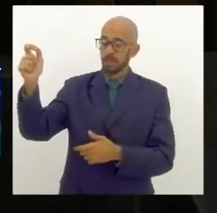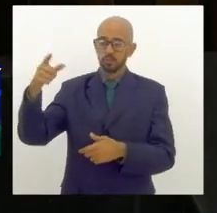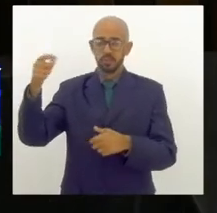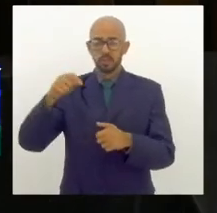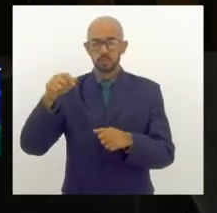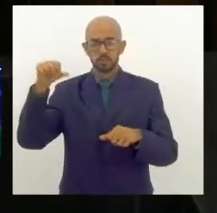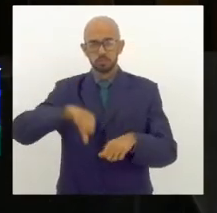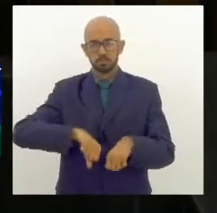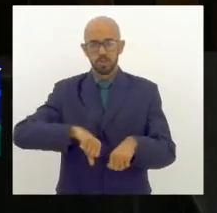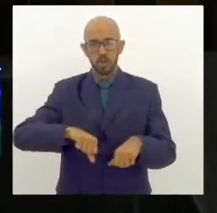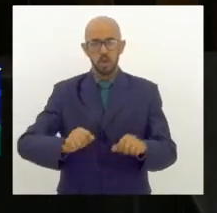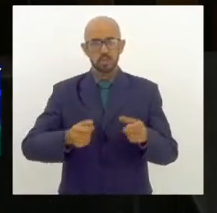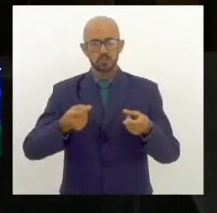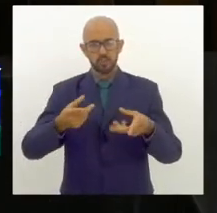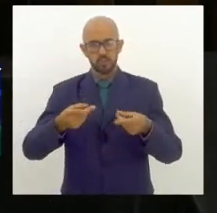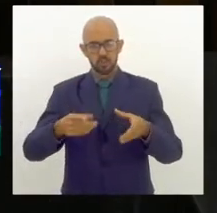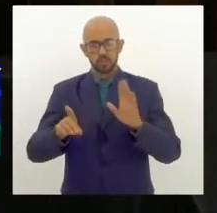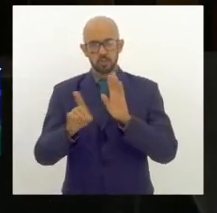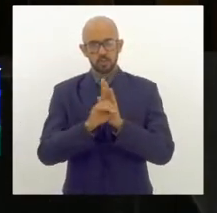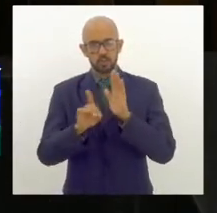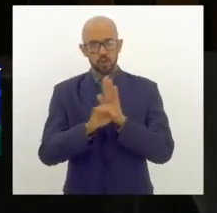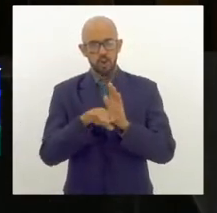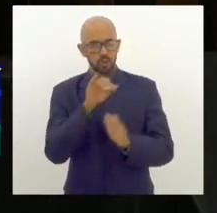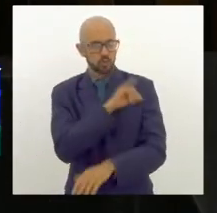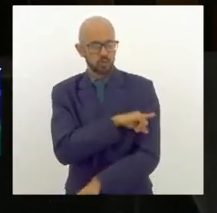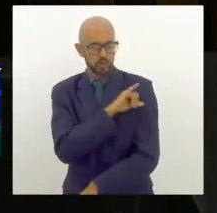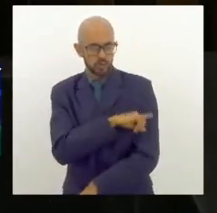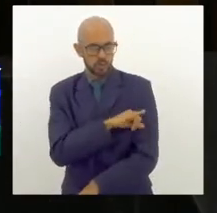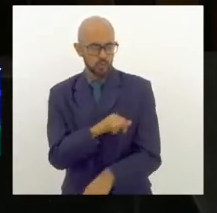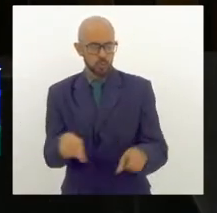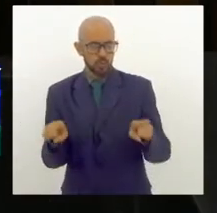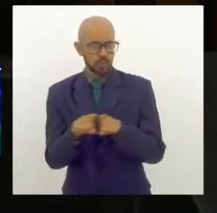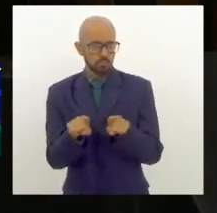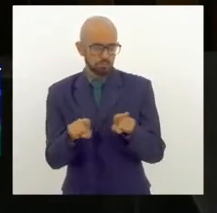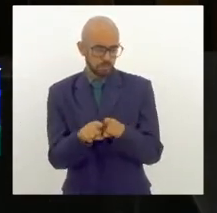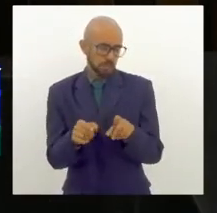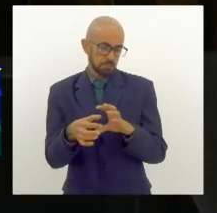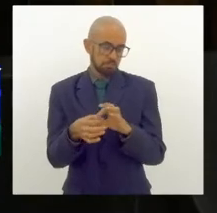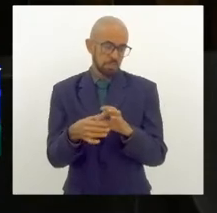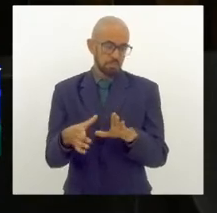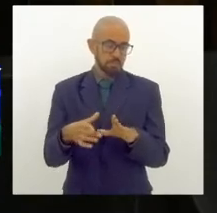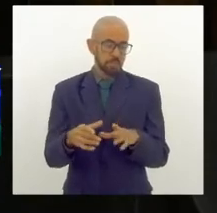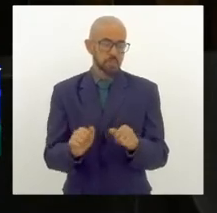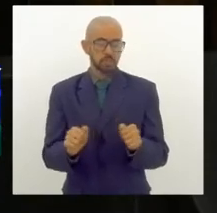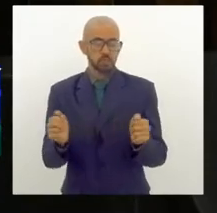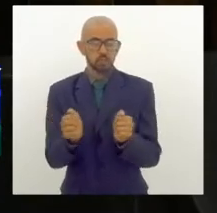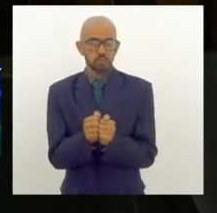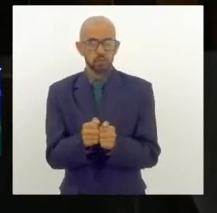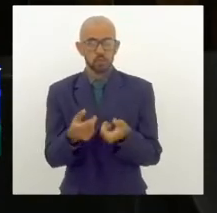piores narcotraficantes no Rio de Janeiro. É aquela que se permite se fotografar ao lado de traficantes que